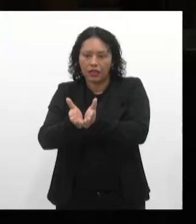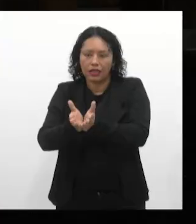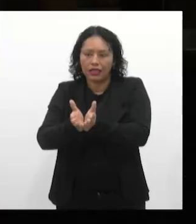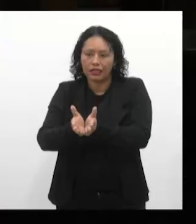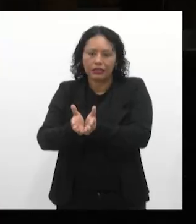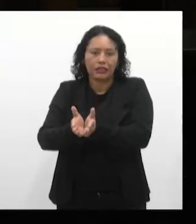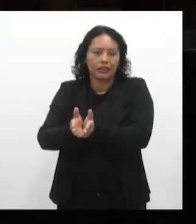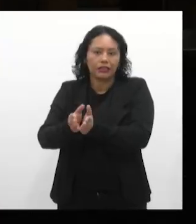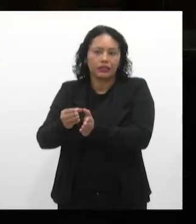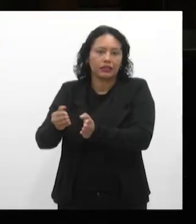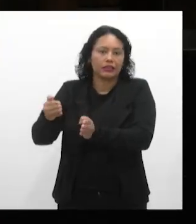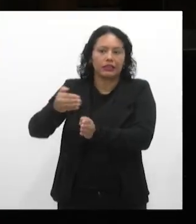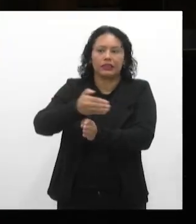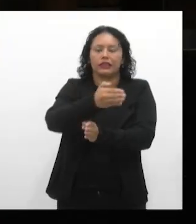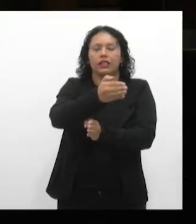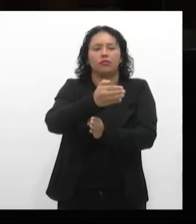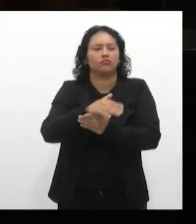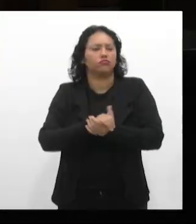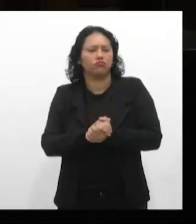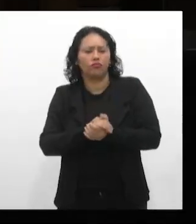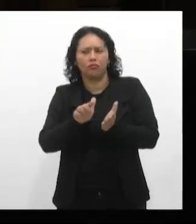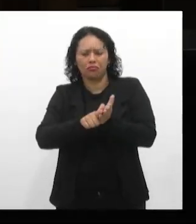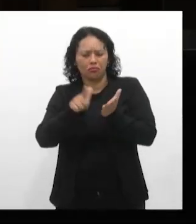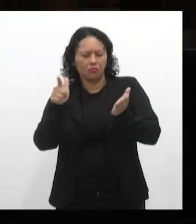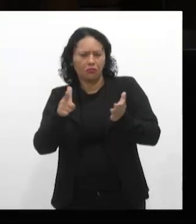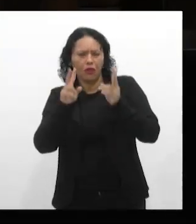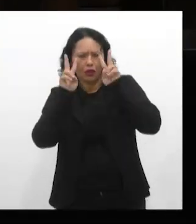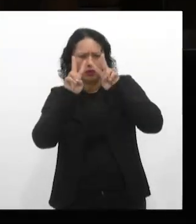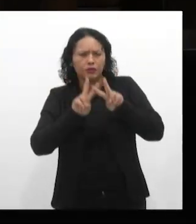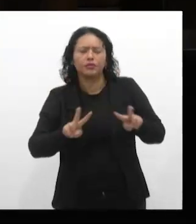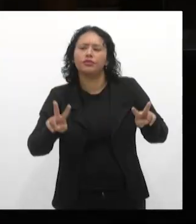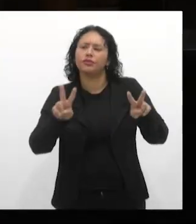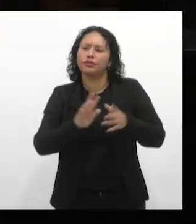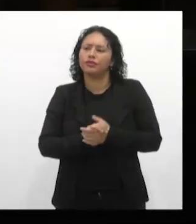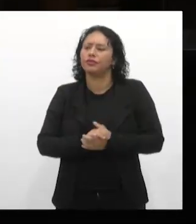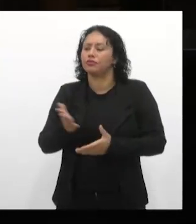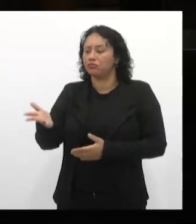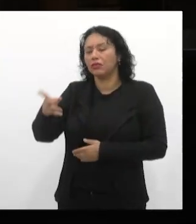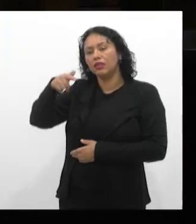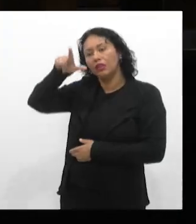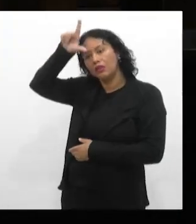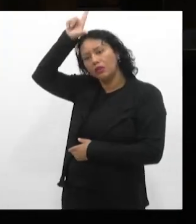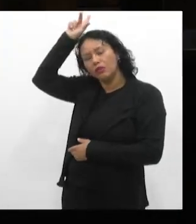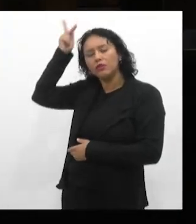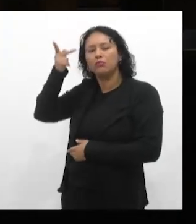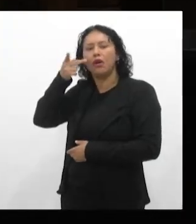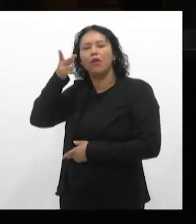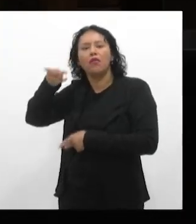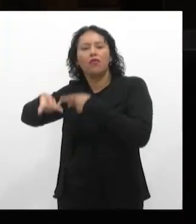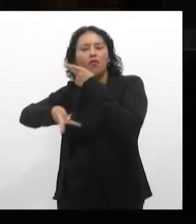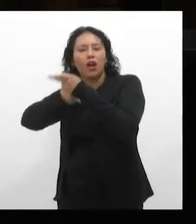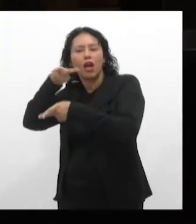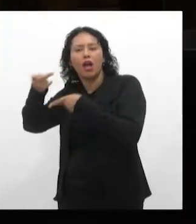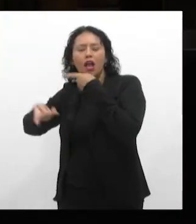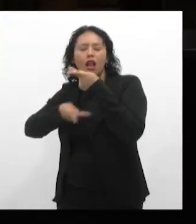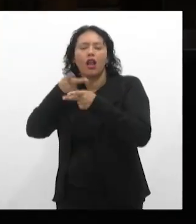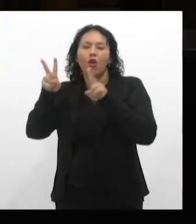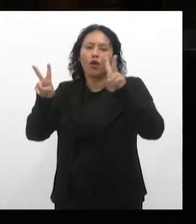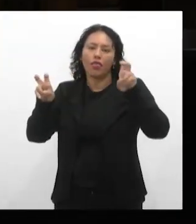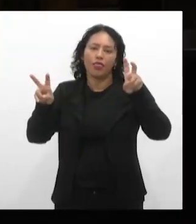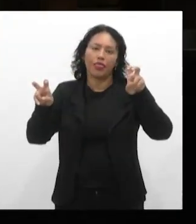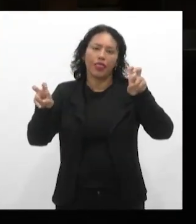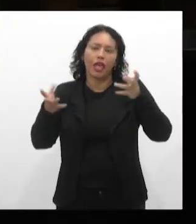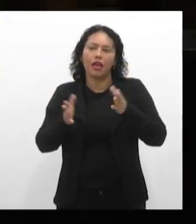com uma matéria, e na sua fala, justamente o senhor tocou, não é, brevemente sobre o tema